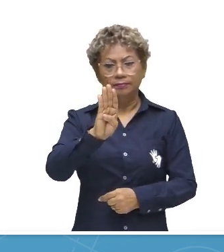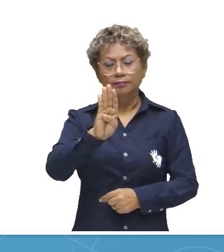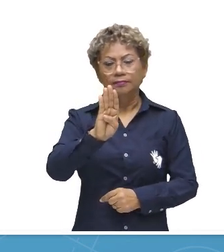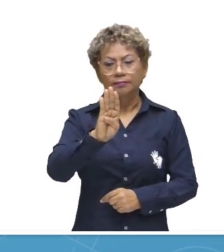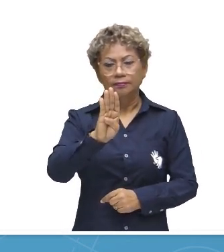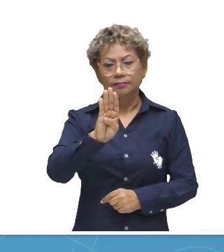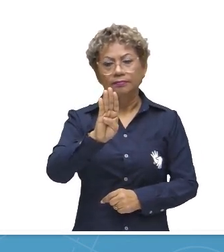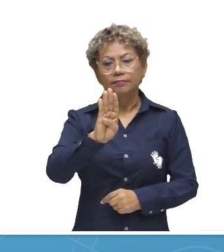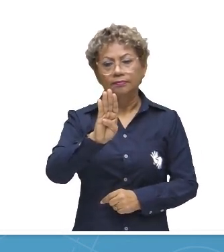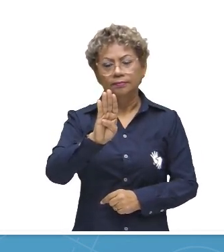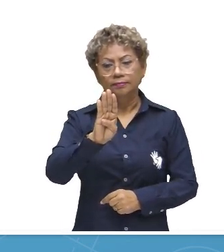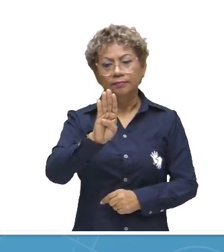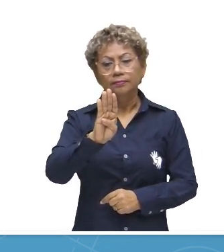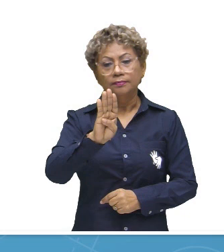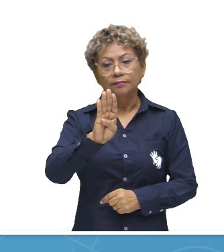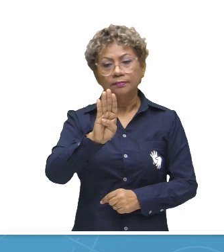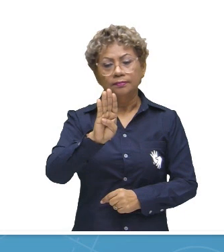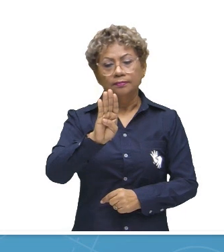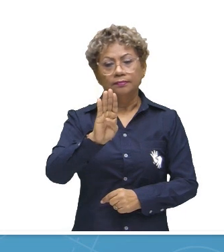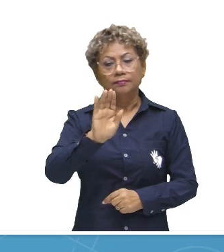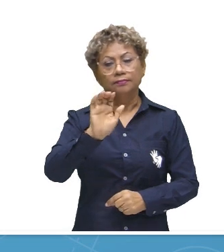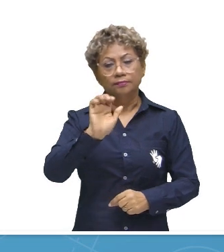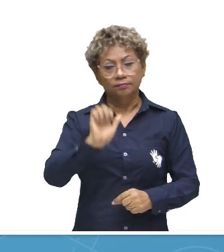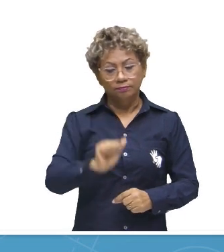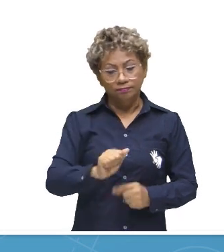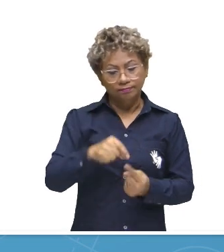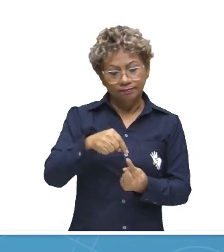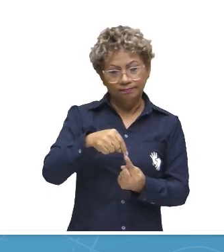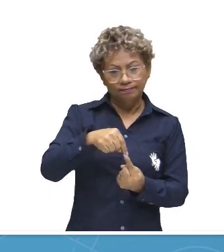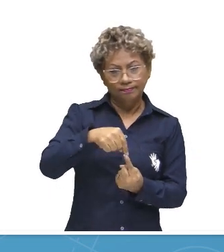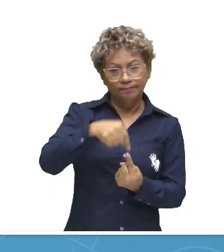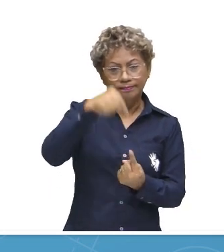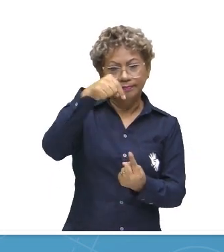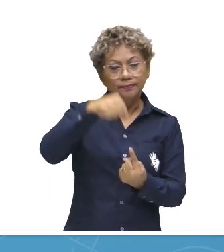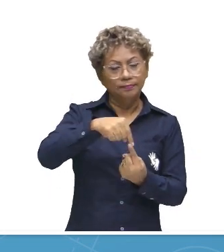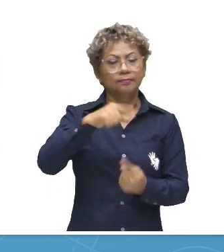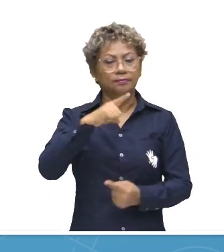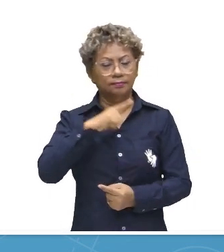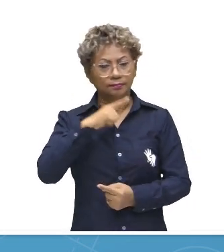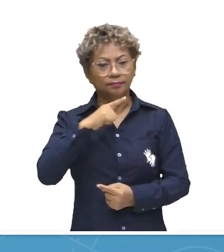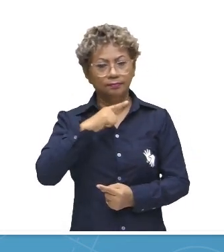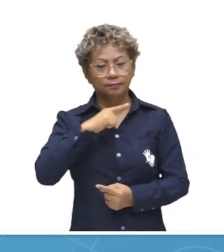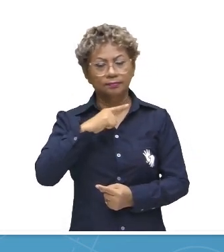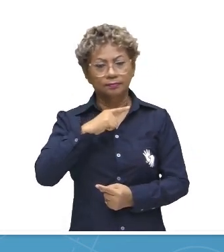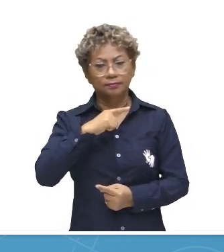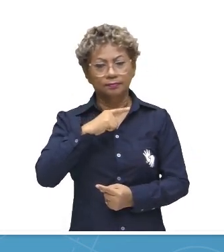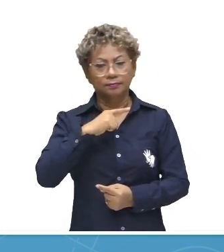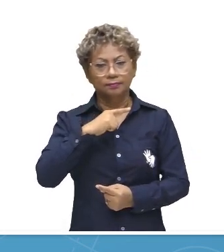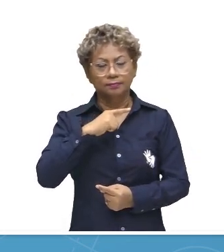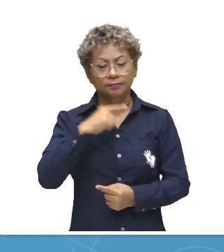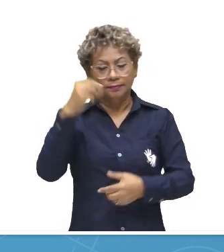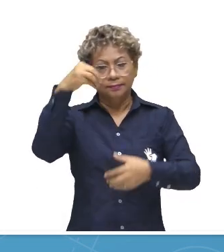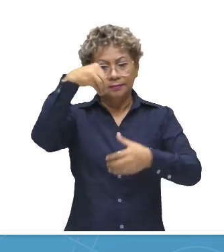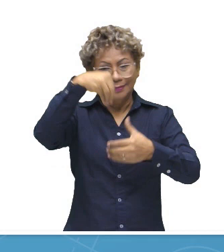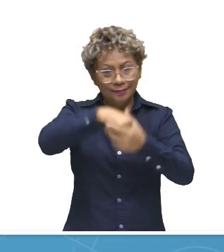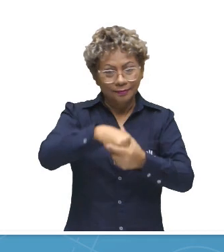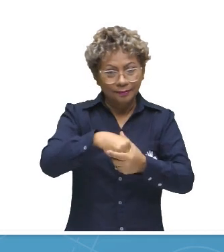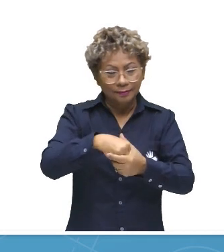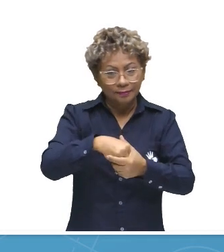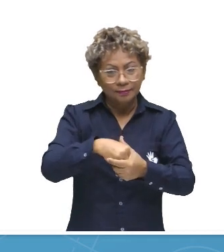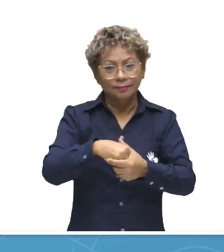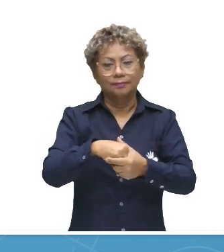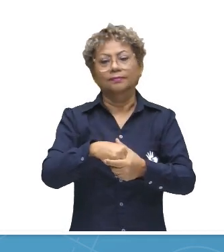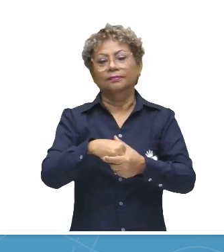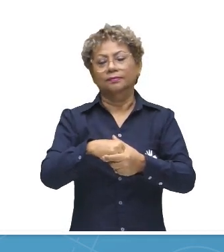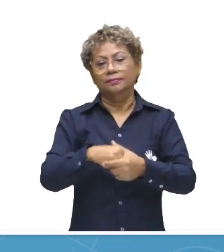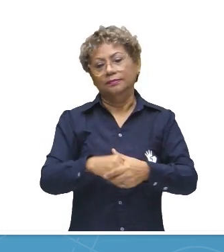dentro do polígono, todos os pontos que pertencem a esse segmento devem estar contidos no polígono.